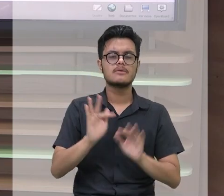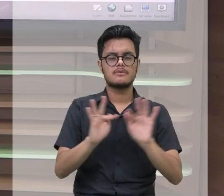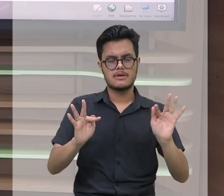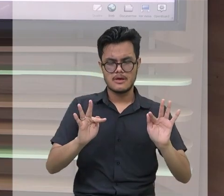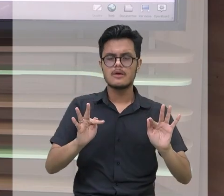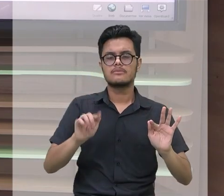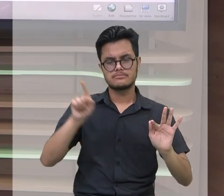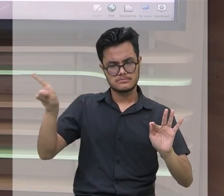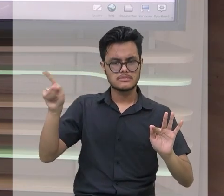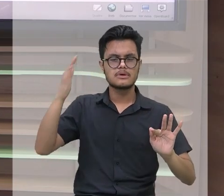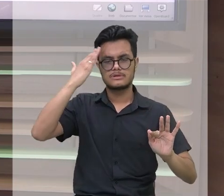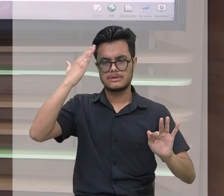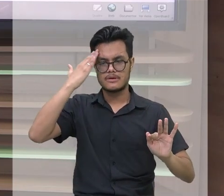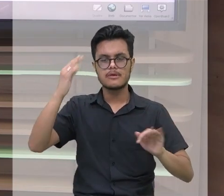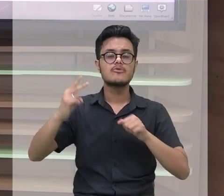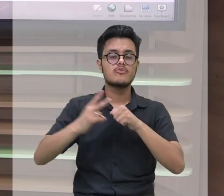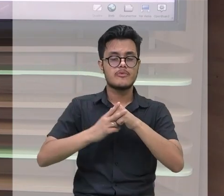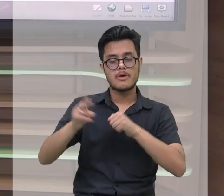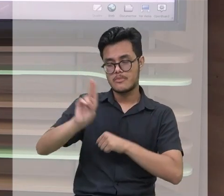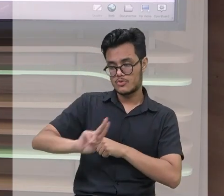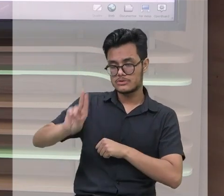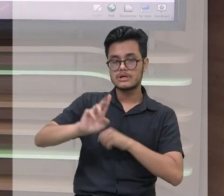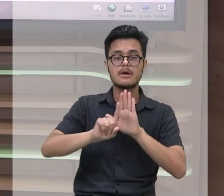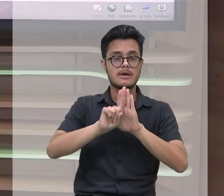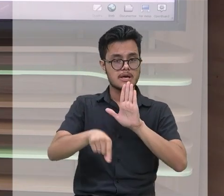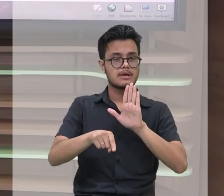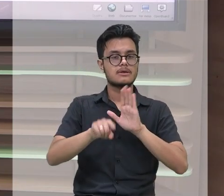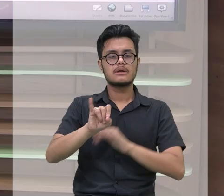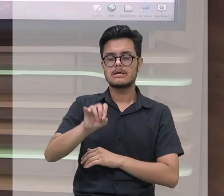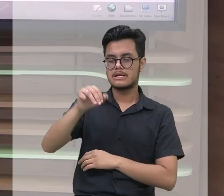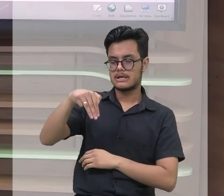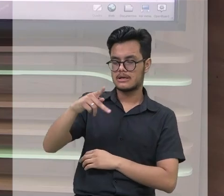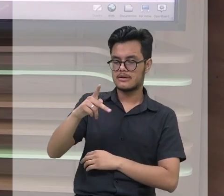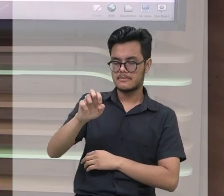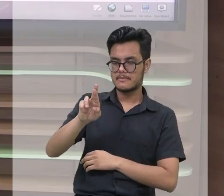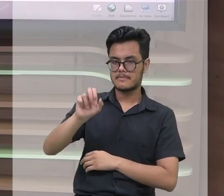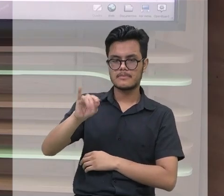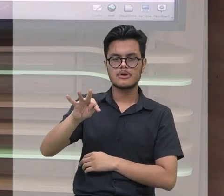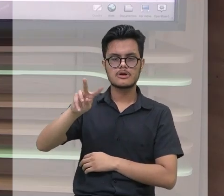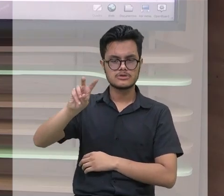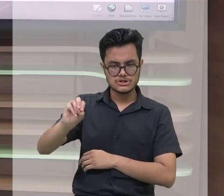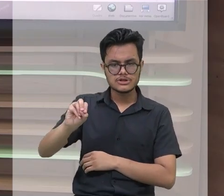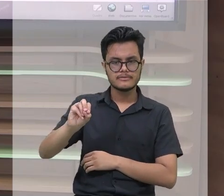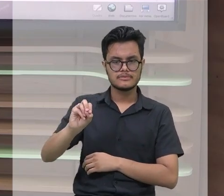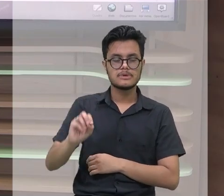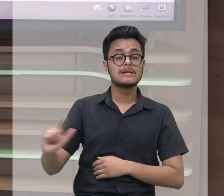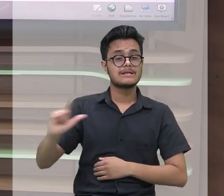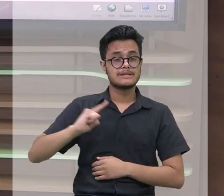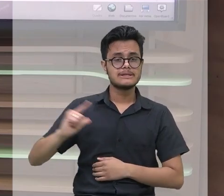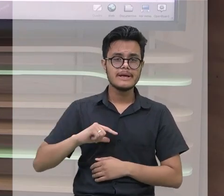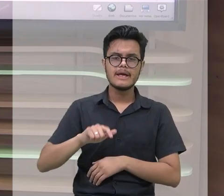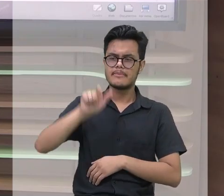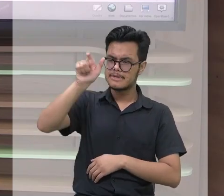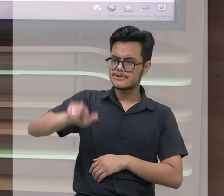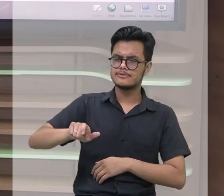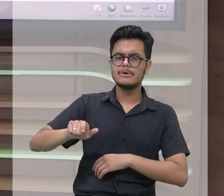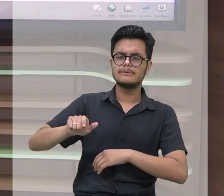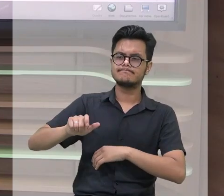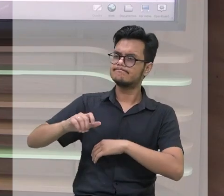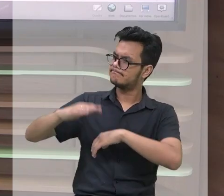né, que o verbo no imperativo tem essa ideia de fazer com que a pessoa tenha uma atitude,